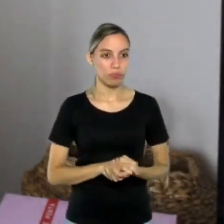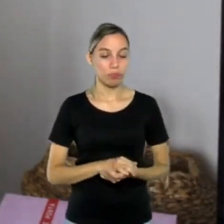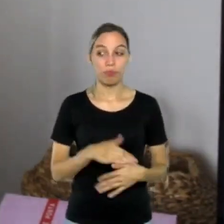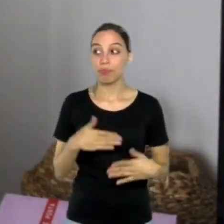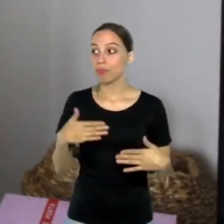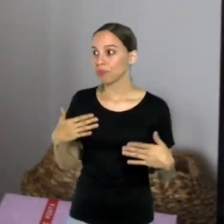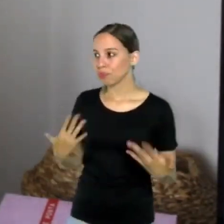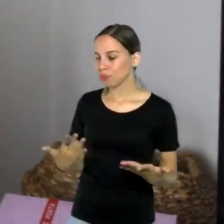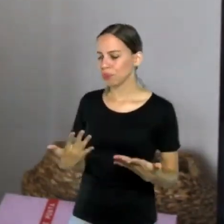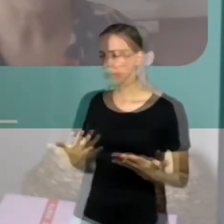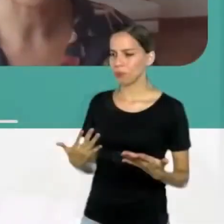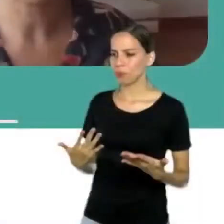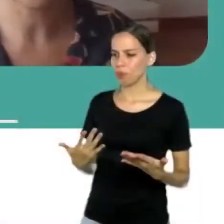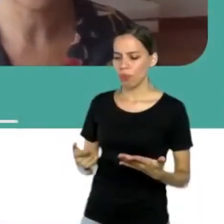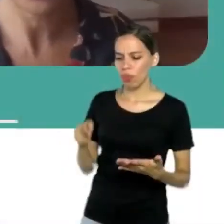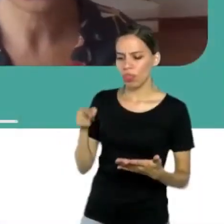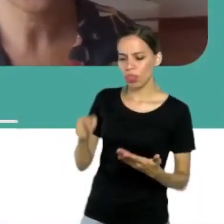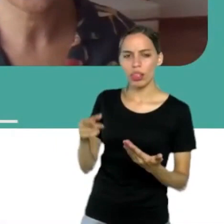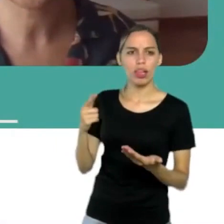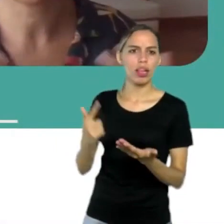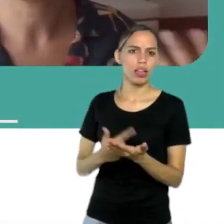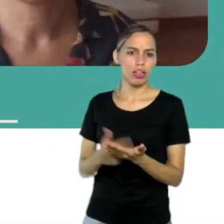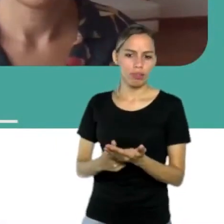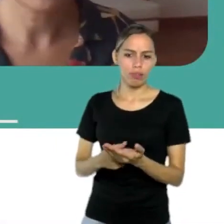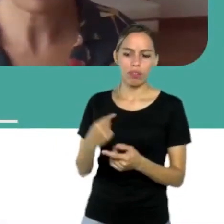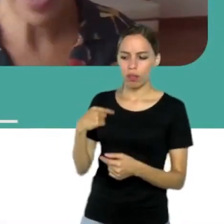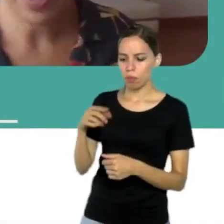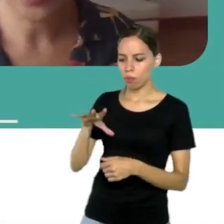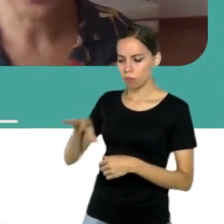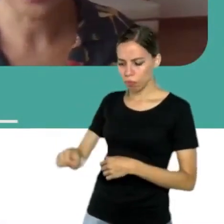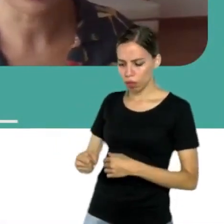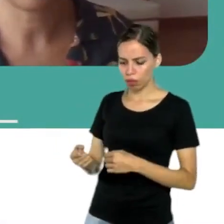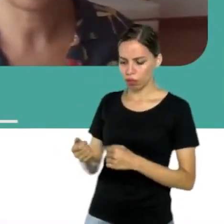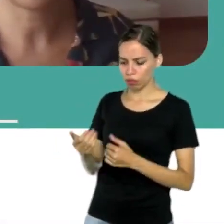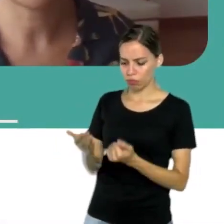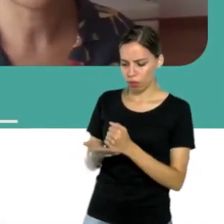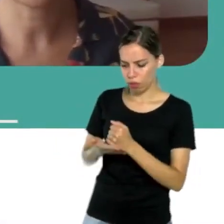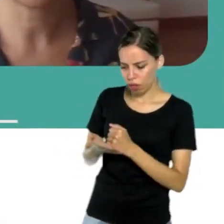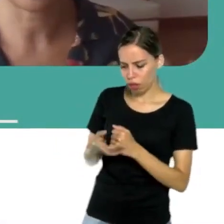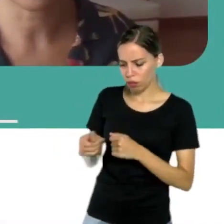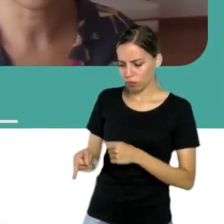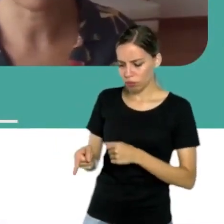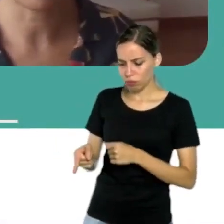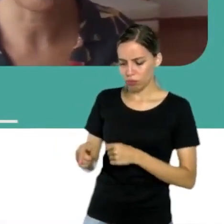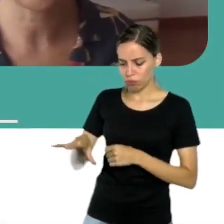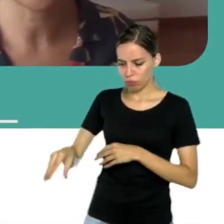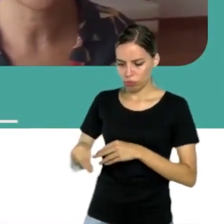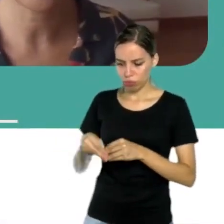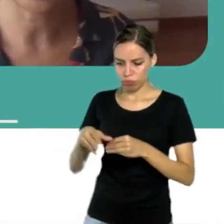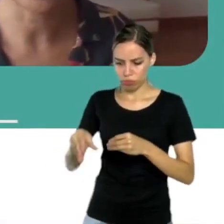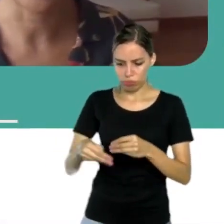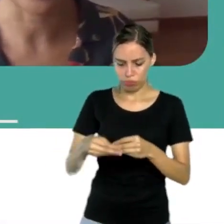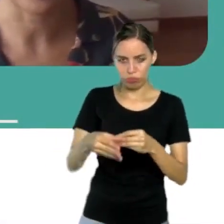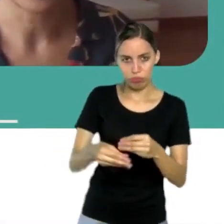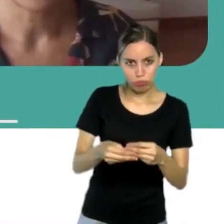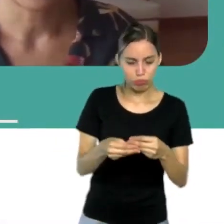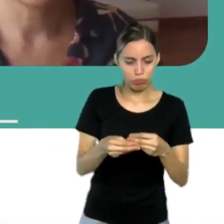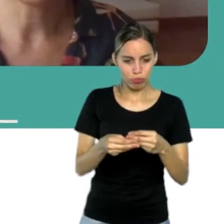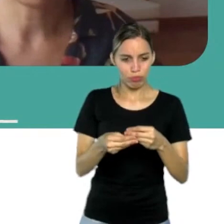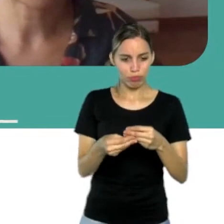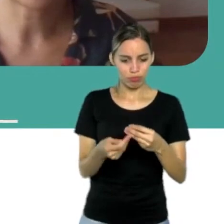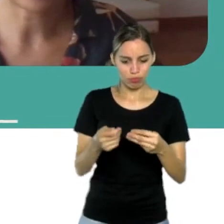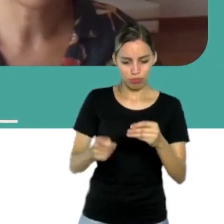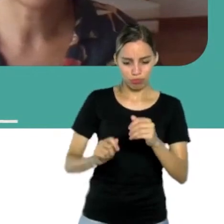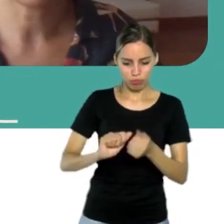Ele foi, assim, baseado nesses escritos esparsos, assim, que foram sendo feitos ao longo dos anos, né?